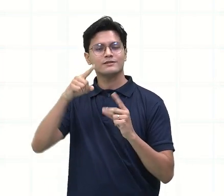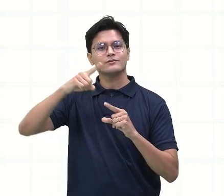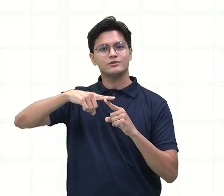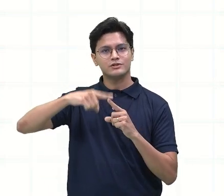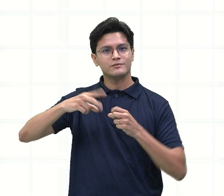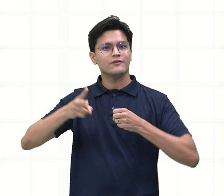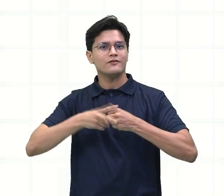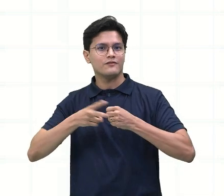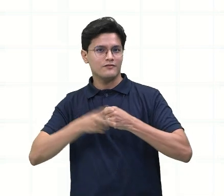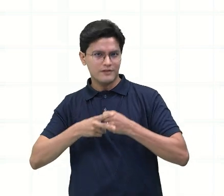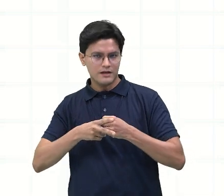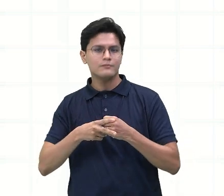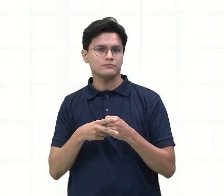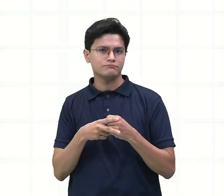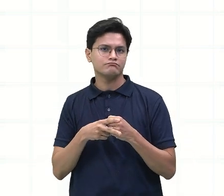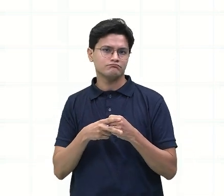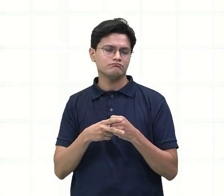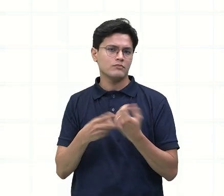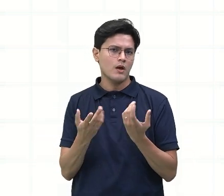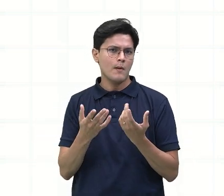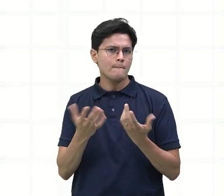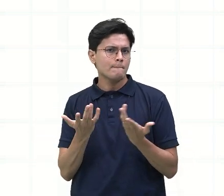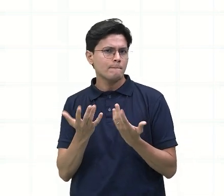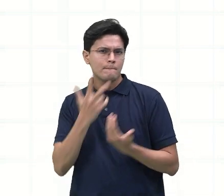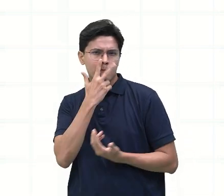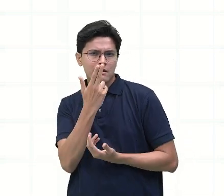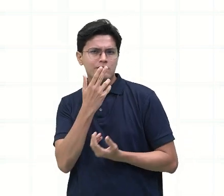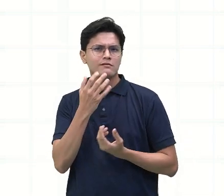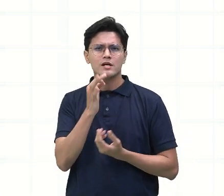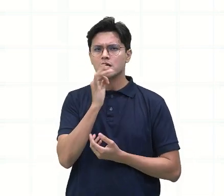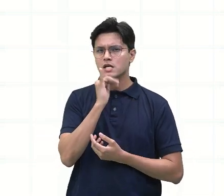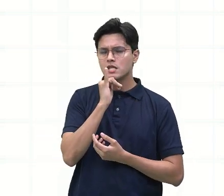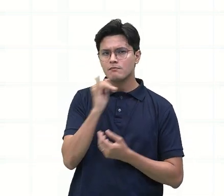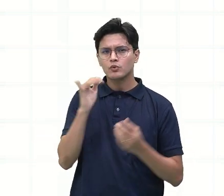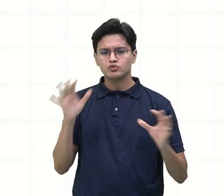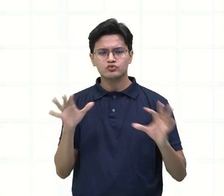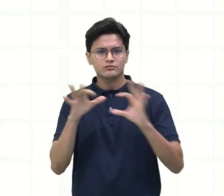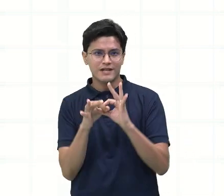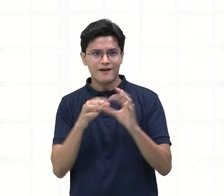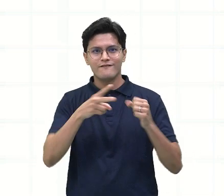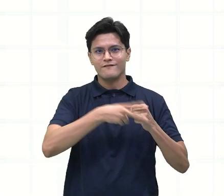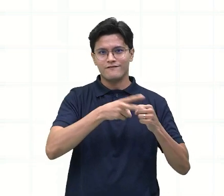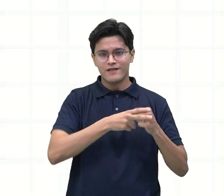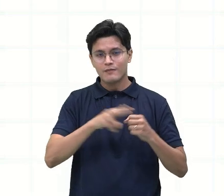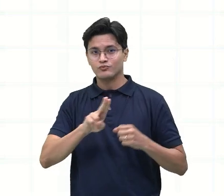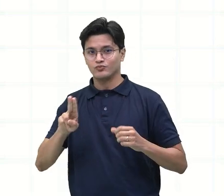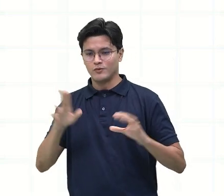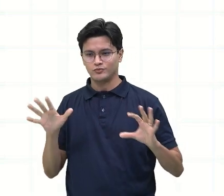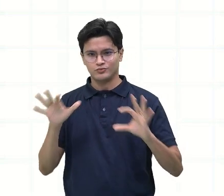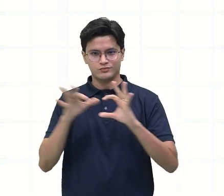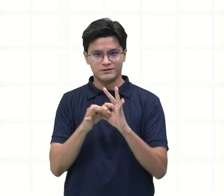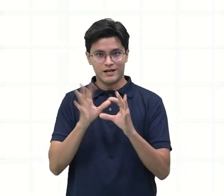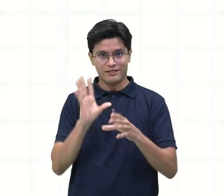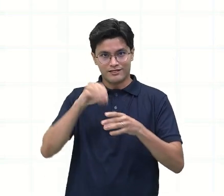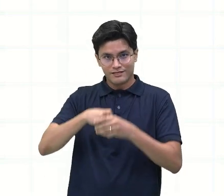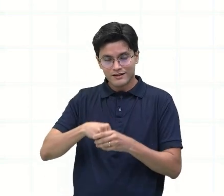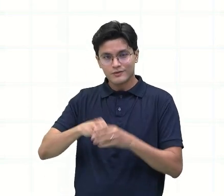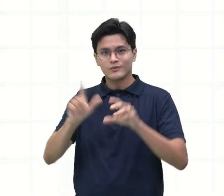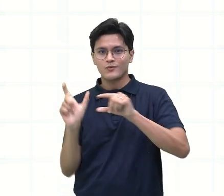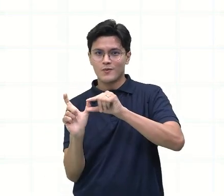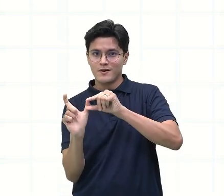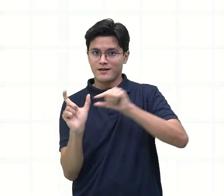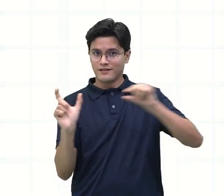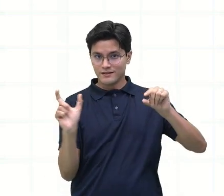se juntasse aí, né, tanto o predicado verbal quanto o nominal. Lá no verbal nós temos o quê como núcleo? Um verbo de ação,